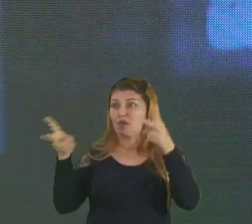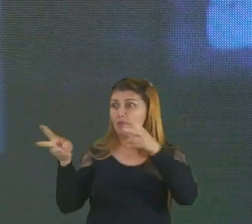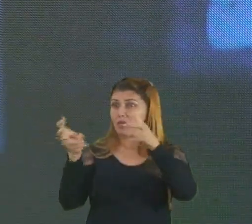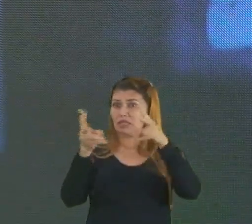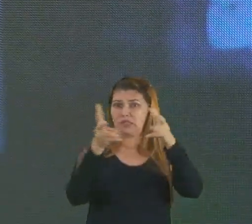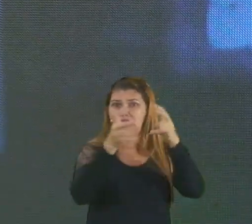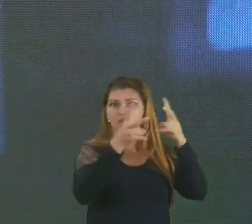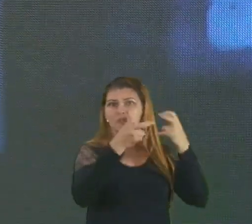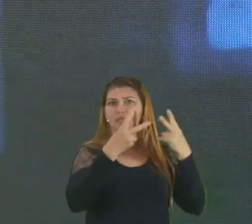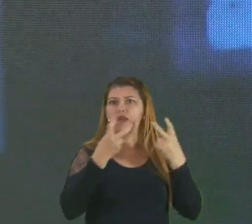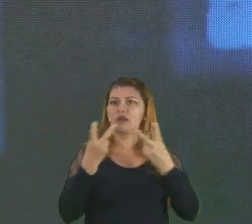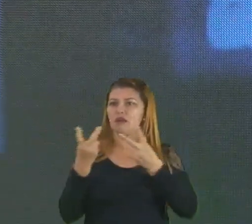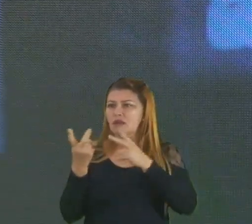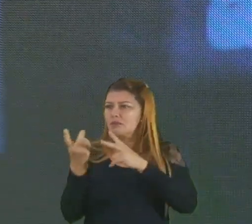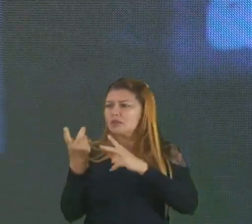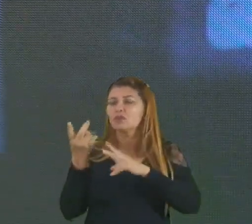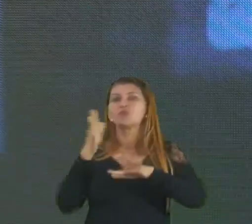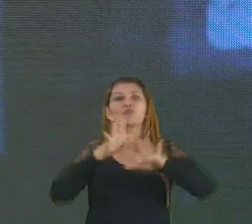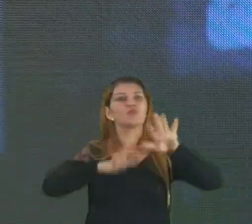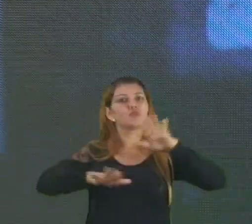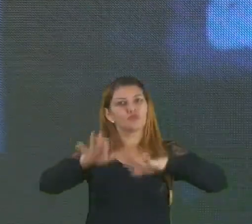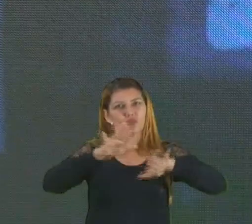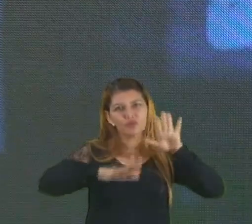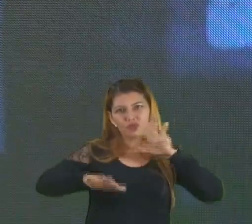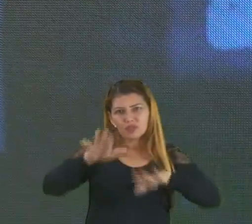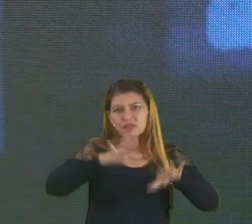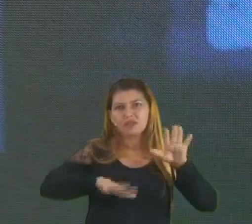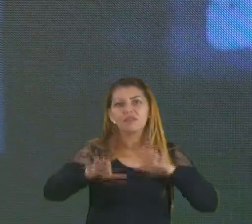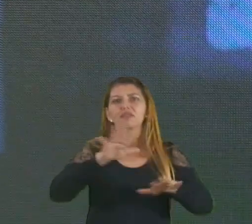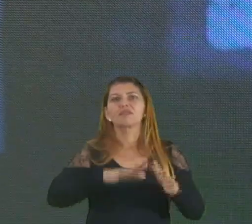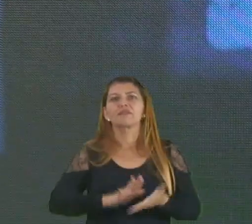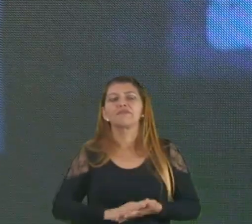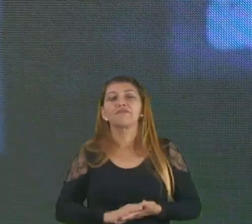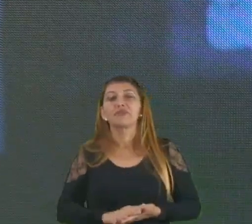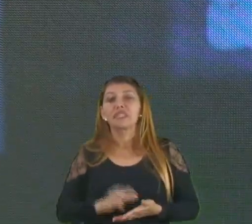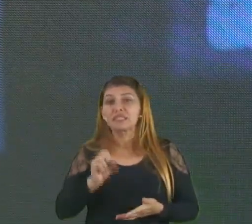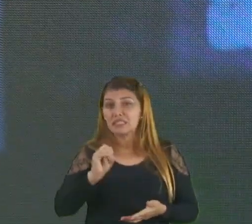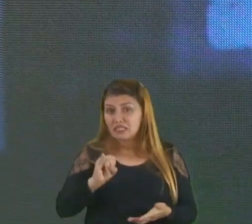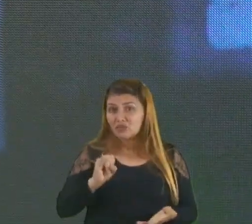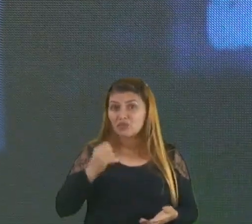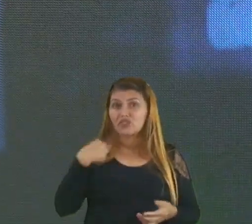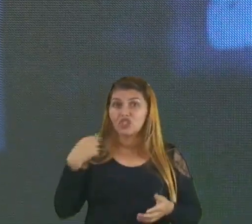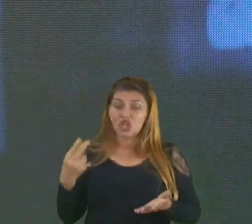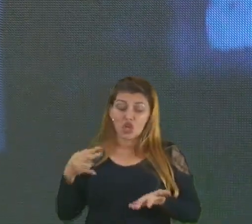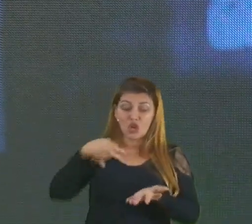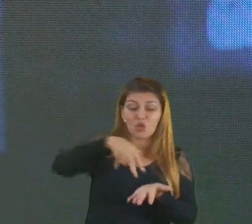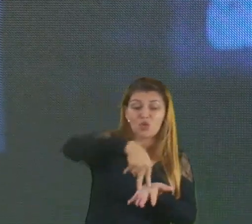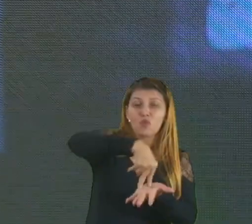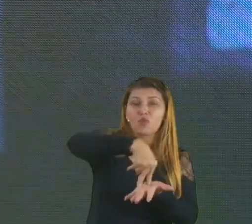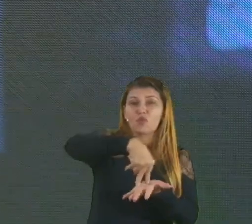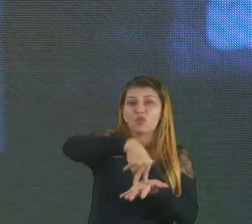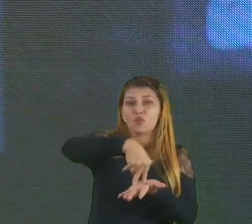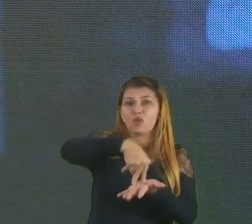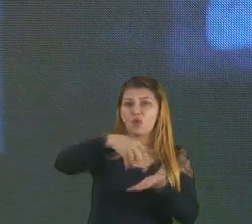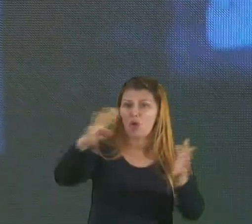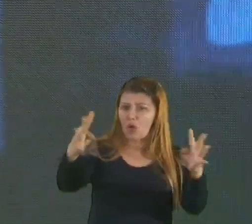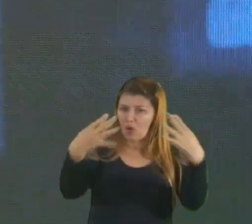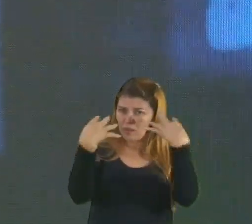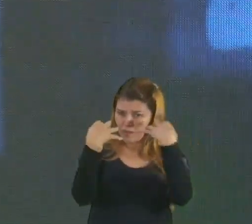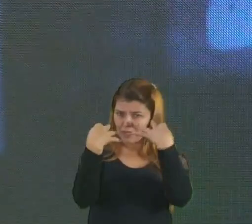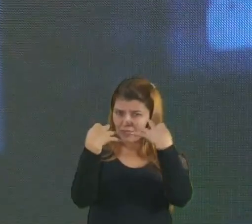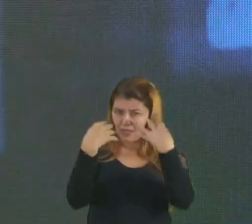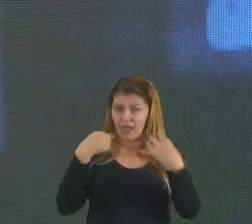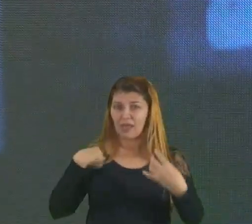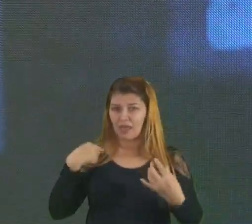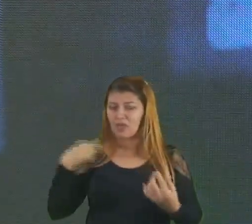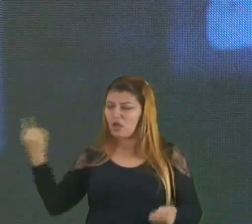lê. Seja um crente bereano. Irmão, se um dia eu subir nesse púlpito aqui, olhe para mim, olhe para cá,